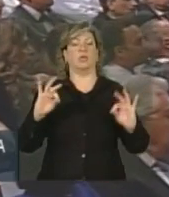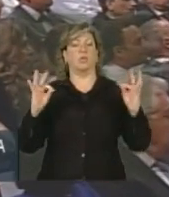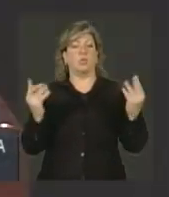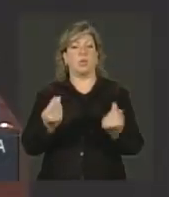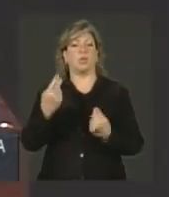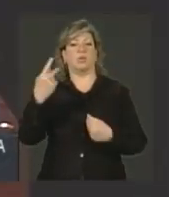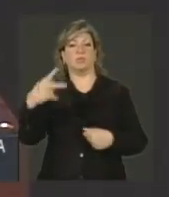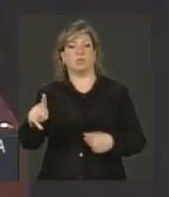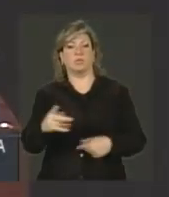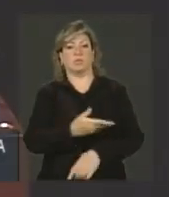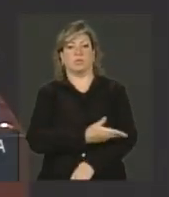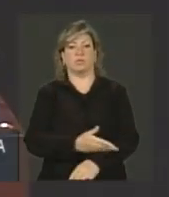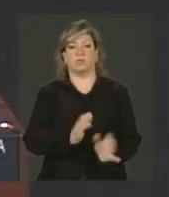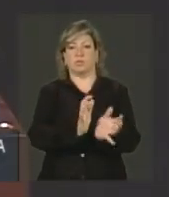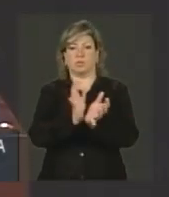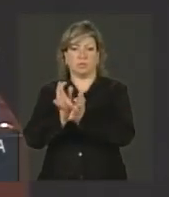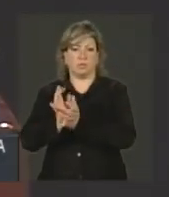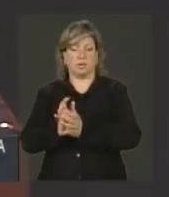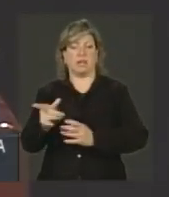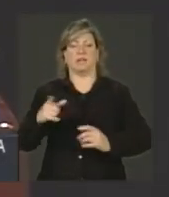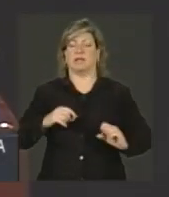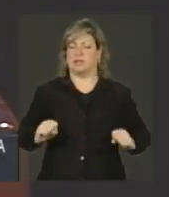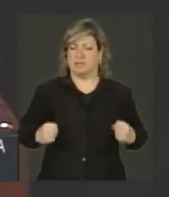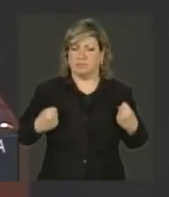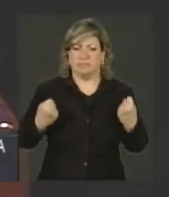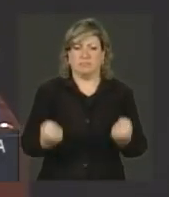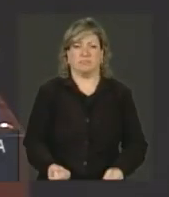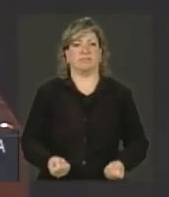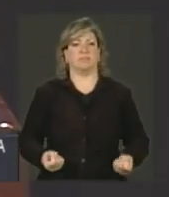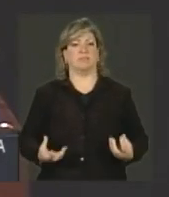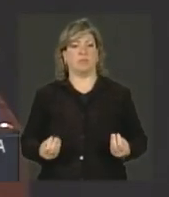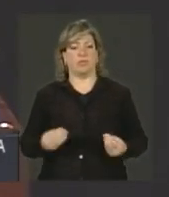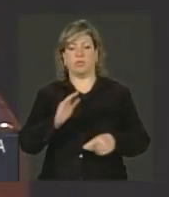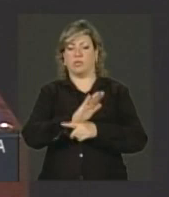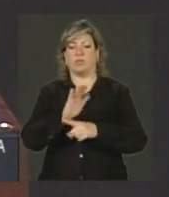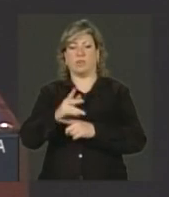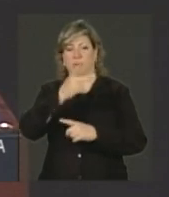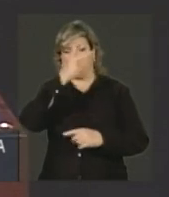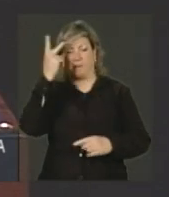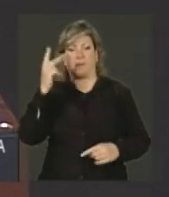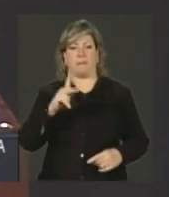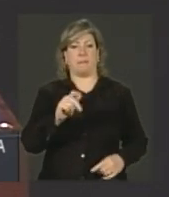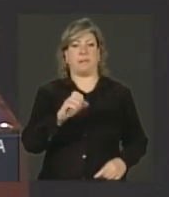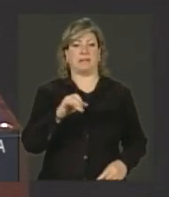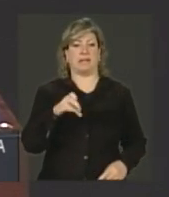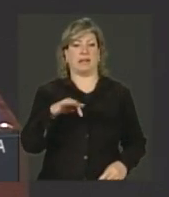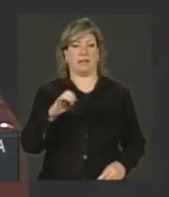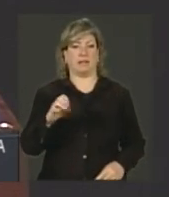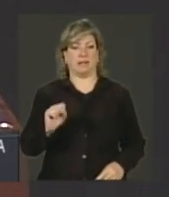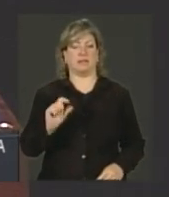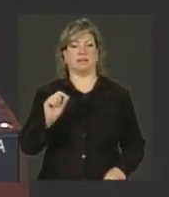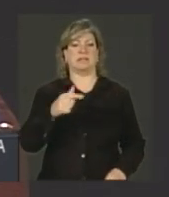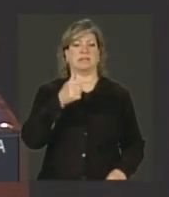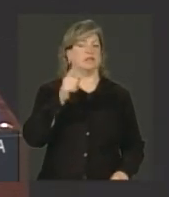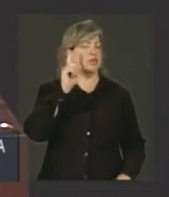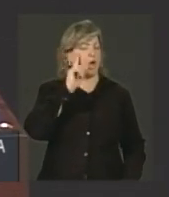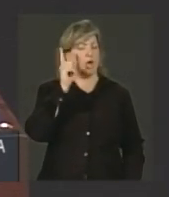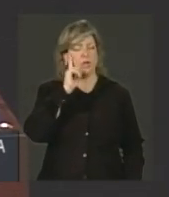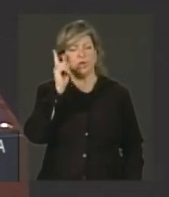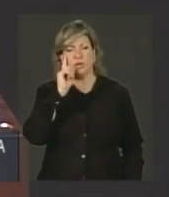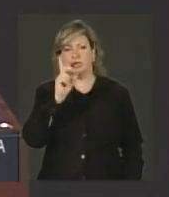facetas. Tem uma dedicação ímpar aos seus pacientes, 7 dias por semana, 24 horas por